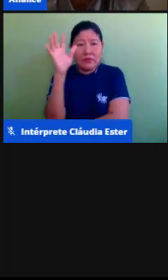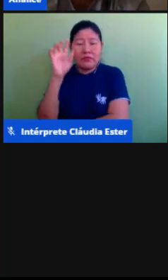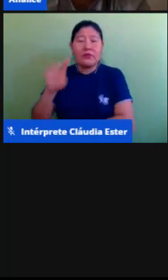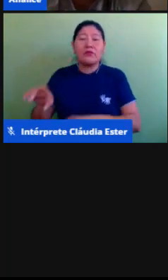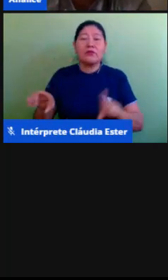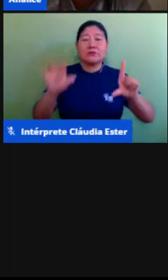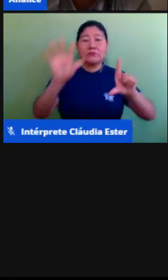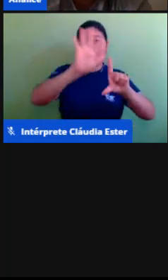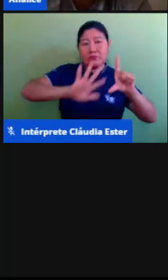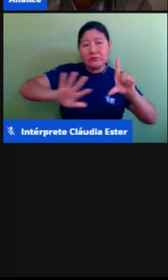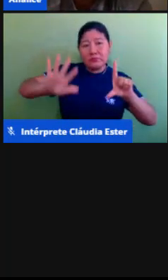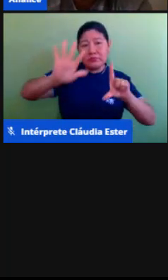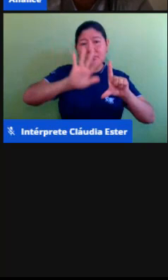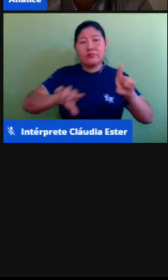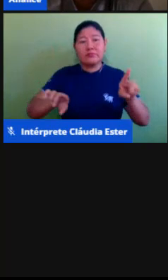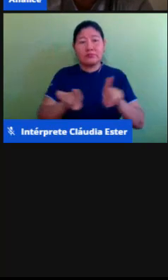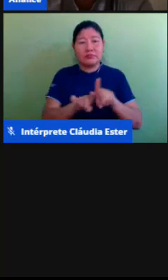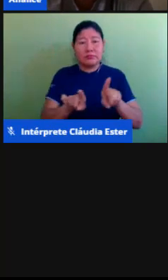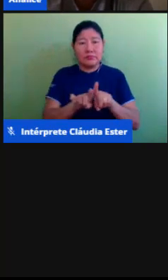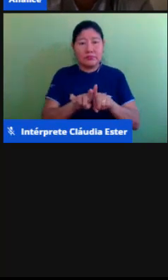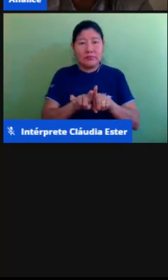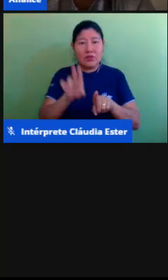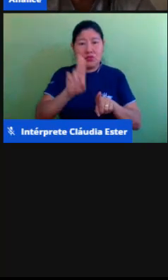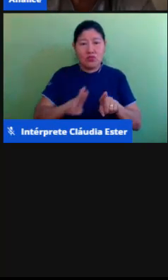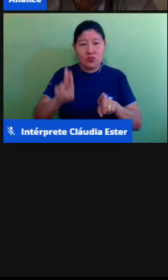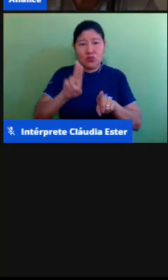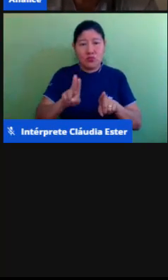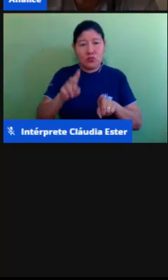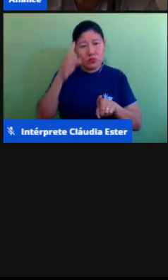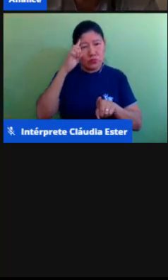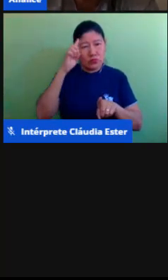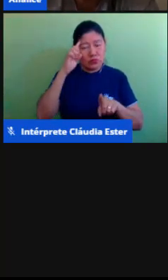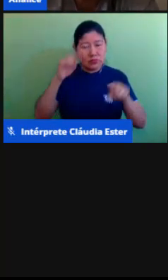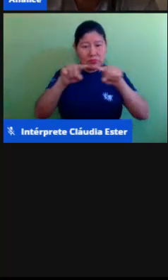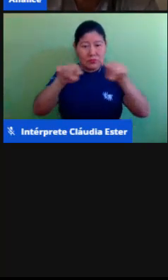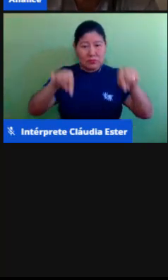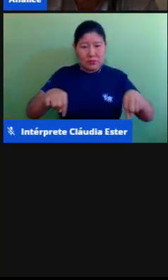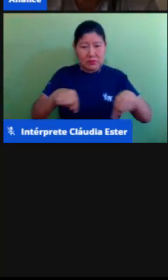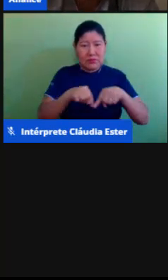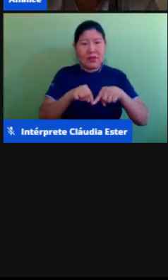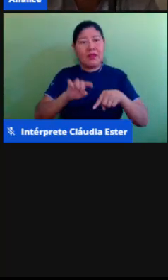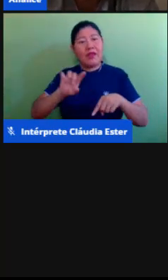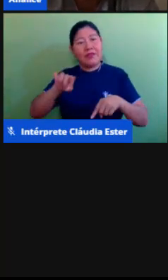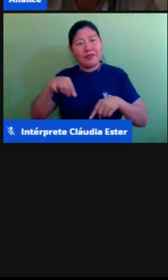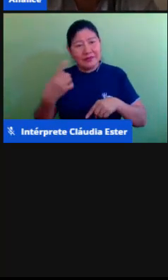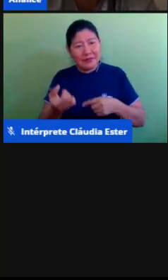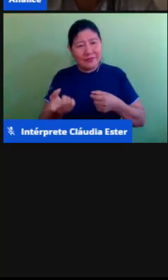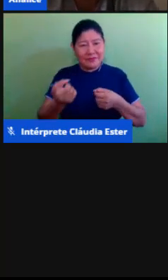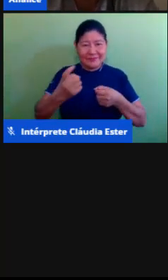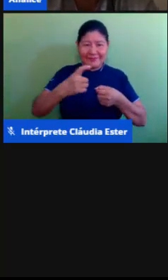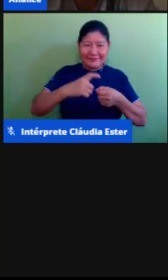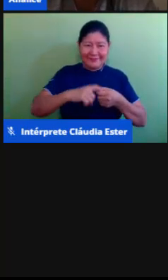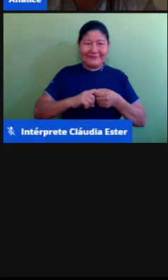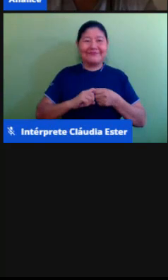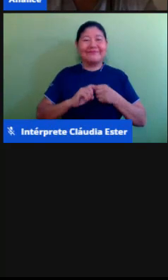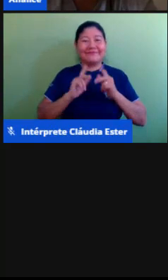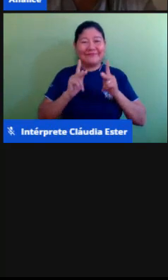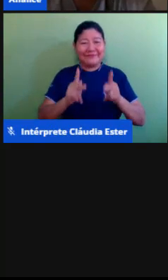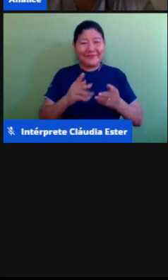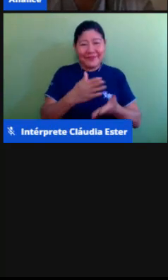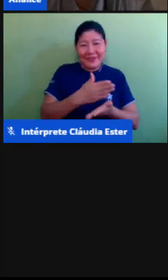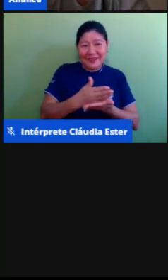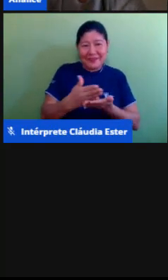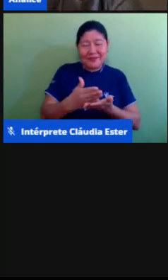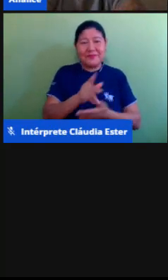utilizar aí no dia a dia da minha sala de aula. E aí eu volto no final para falar um tchau para vocês, tá bom? Então agora a fala aí com o Bastazzini.